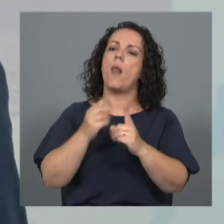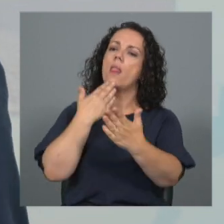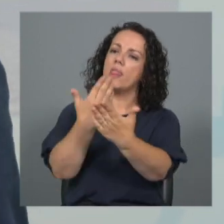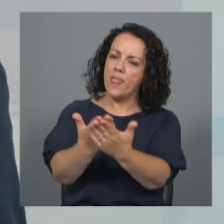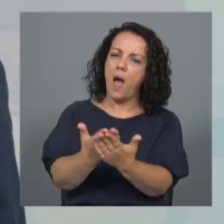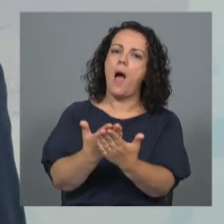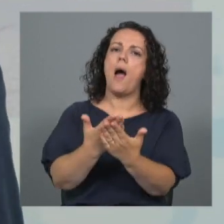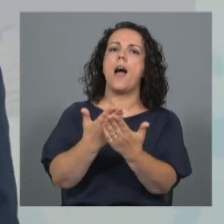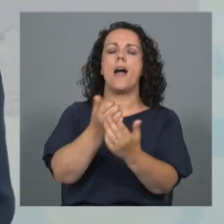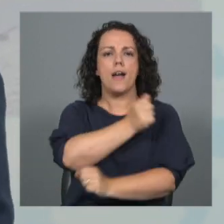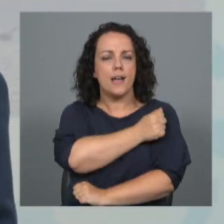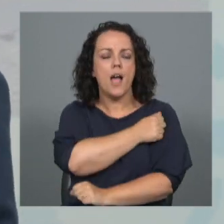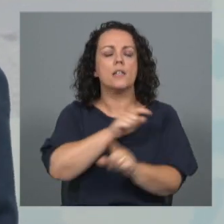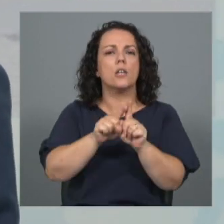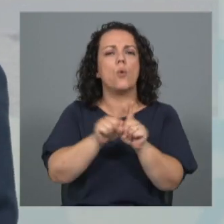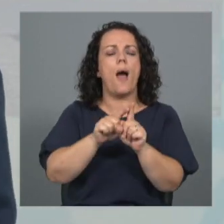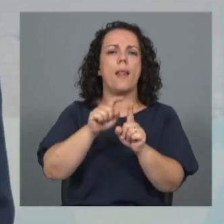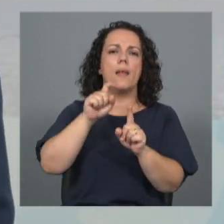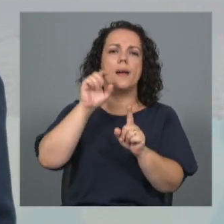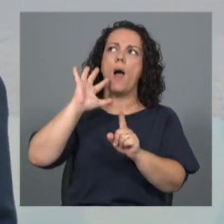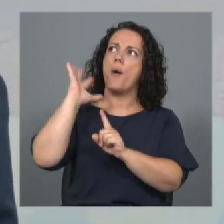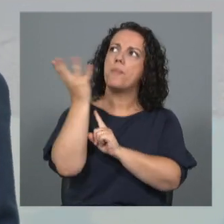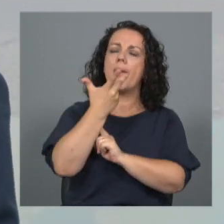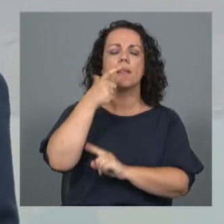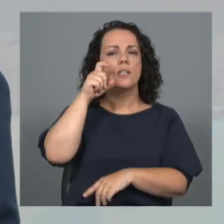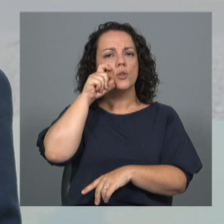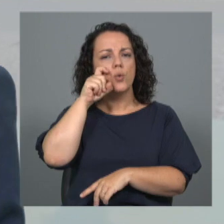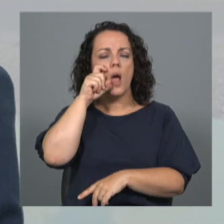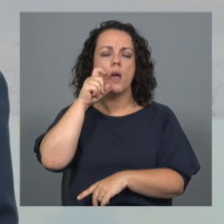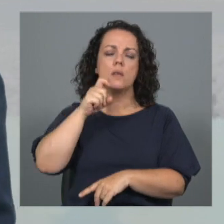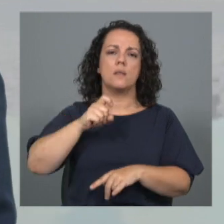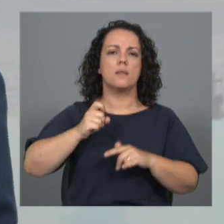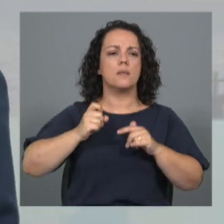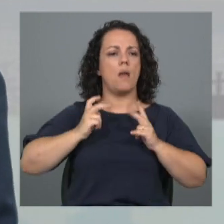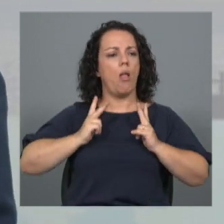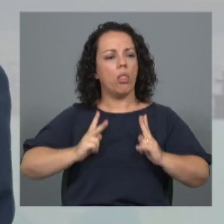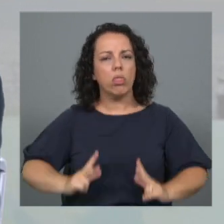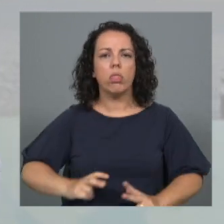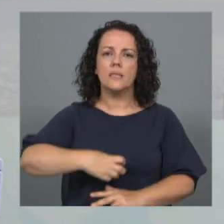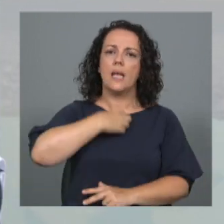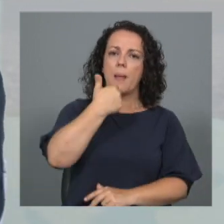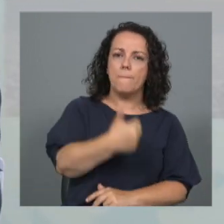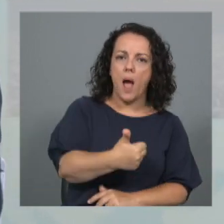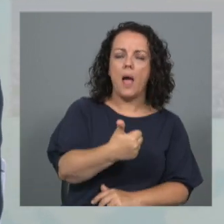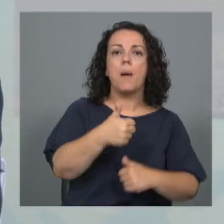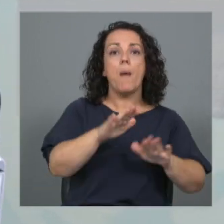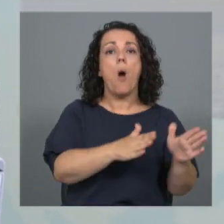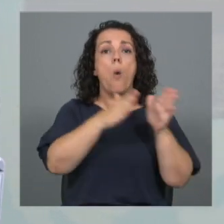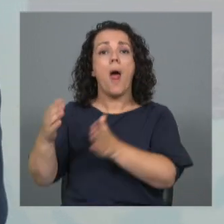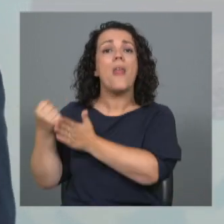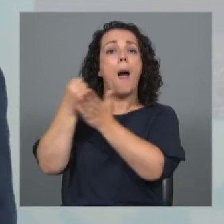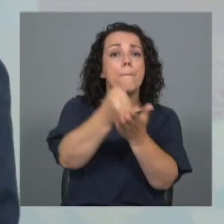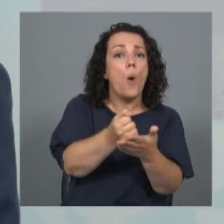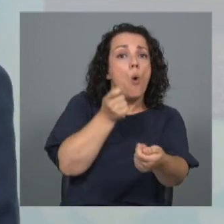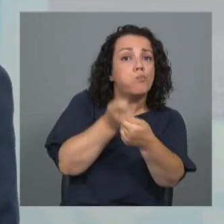de segurança e de conforto, no mínimo de bem-estar, mas também o apoio adequado. E quando digo adequado,